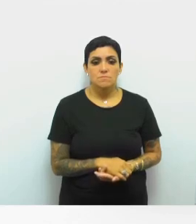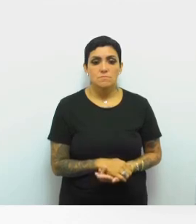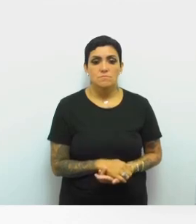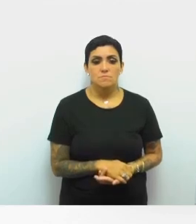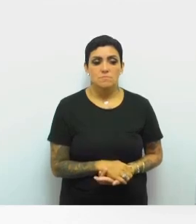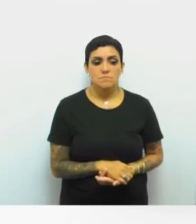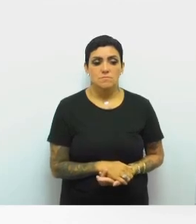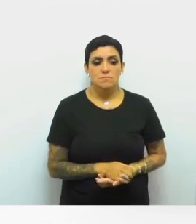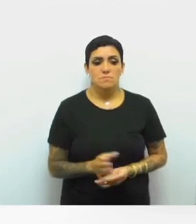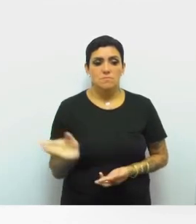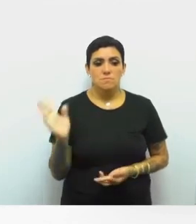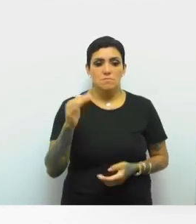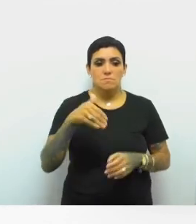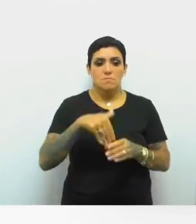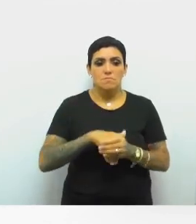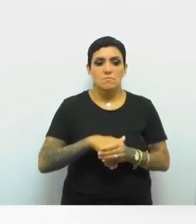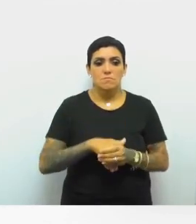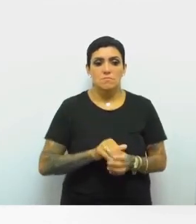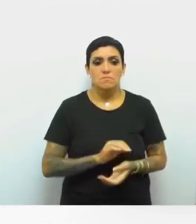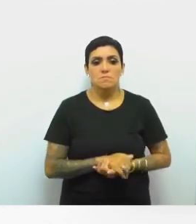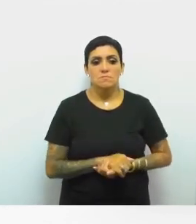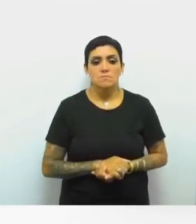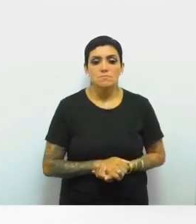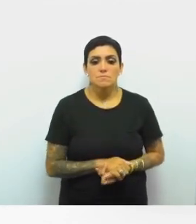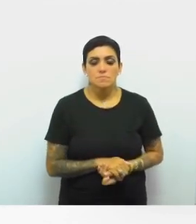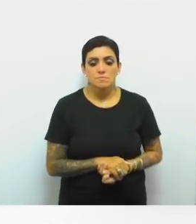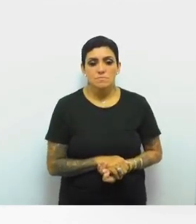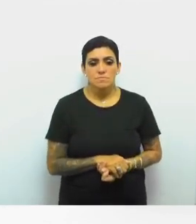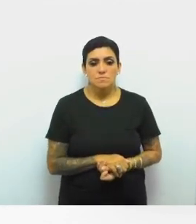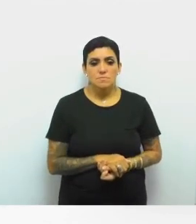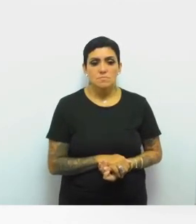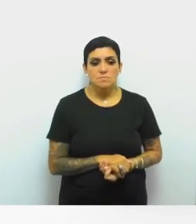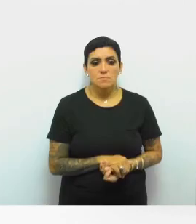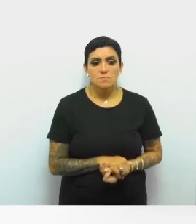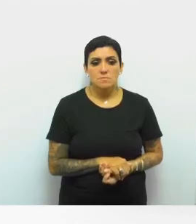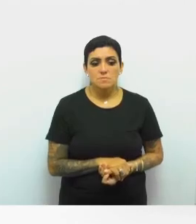Vamos votar, senhores vereadores, senhoras vereadoras.